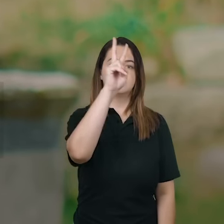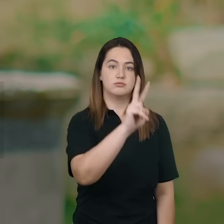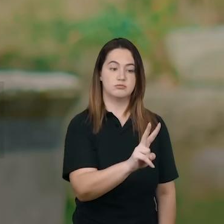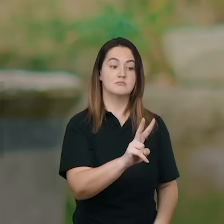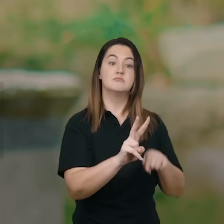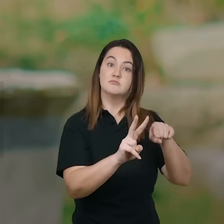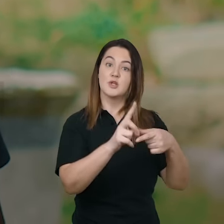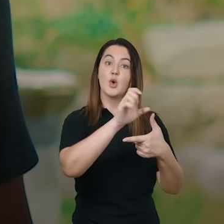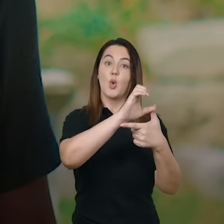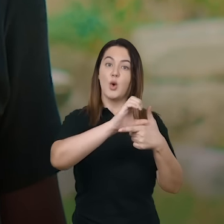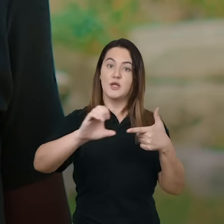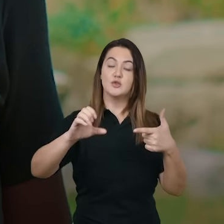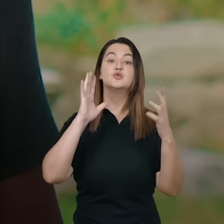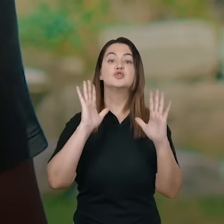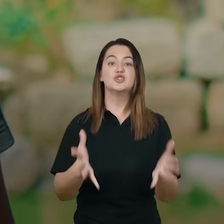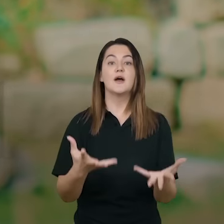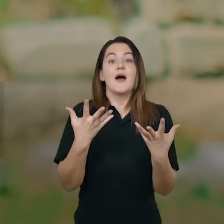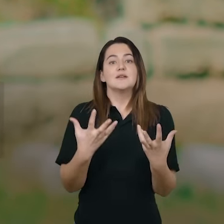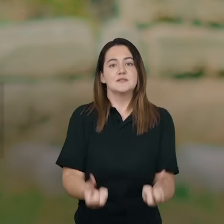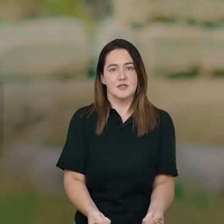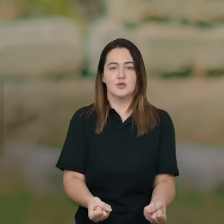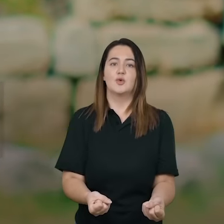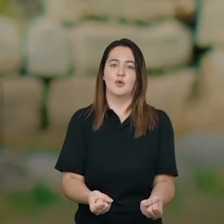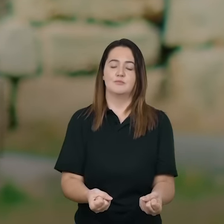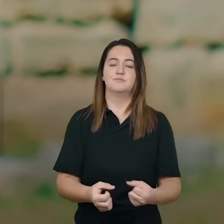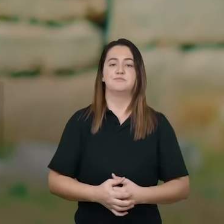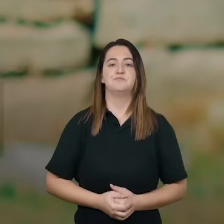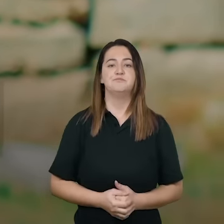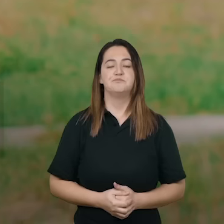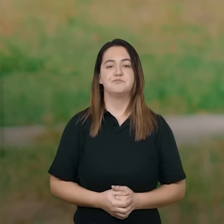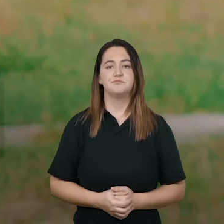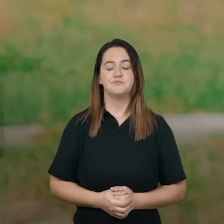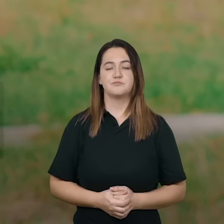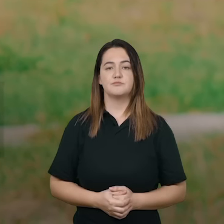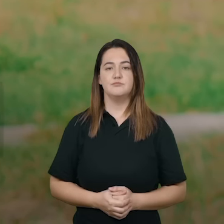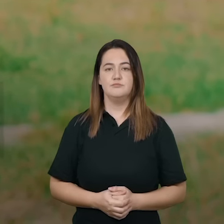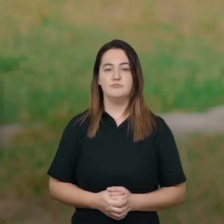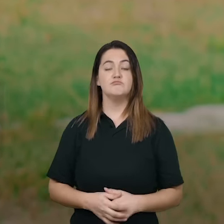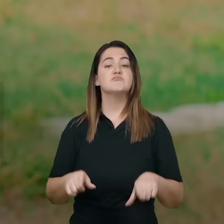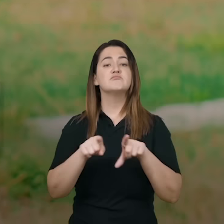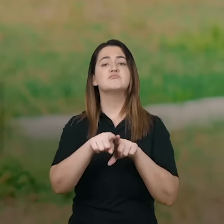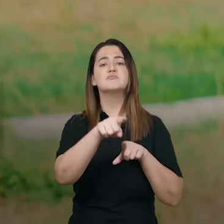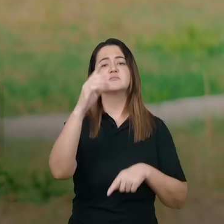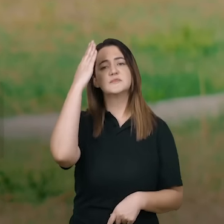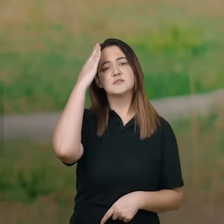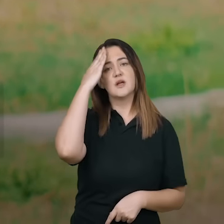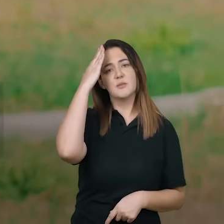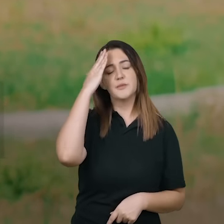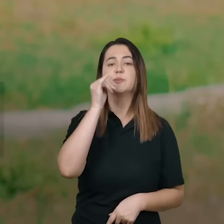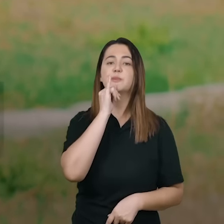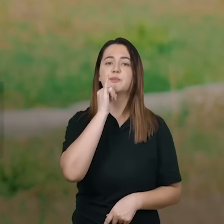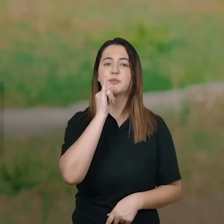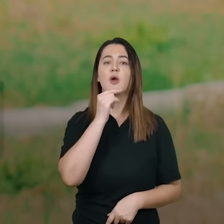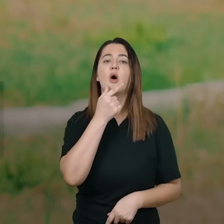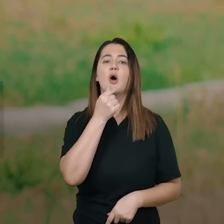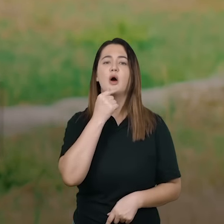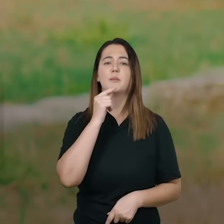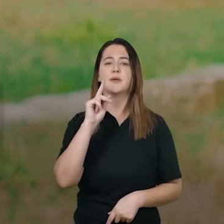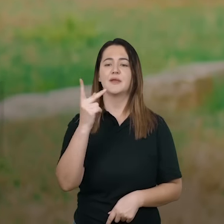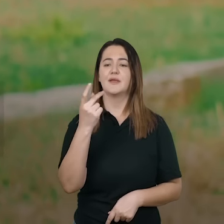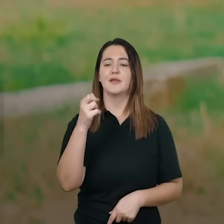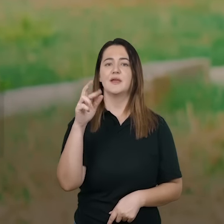Roma convertidos ao Evangelho. Esta é uma possibilidade também. Aliás, você sabe que quando Herodes o Grande